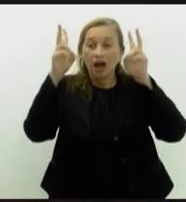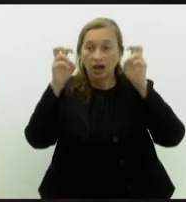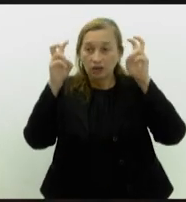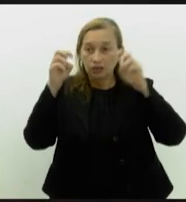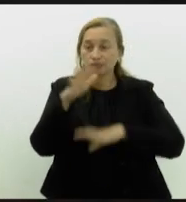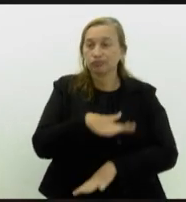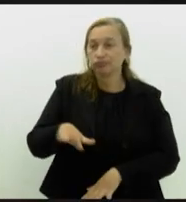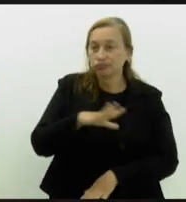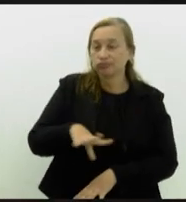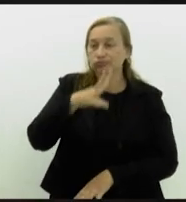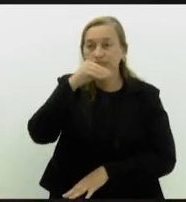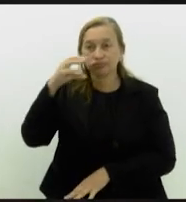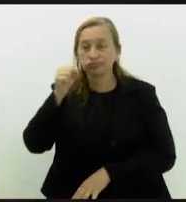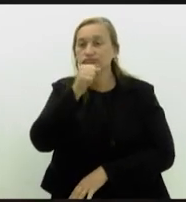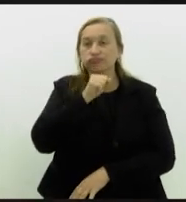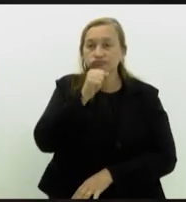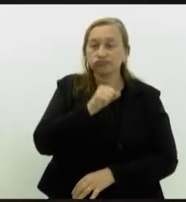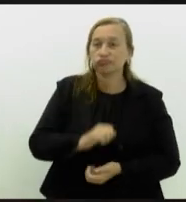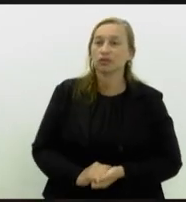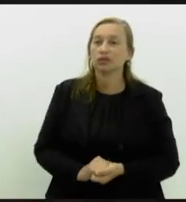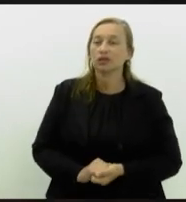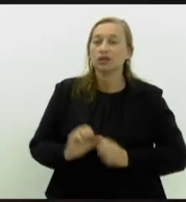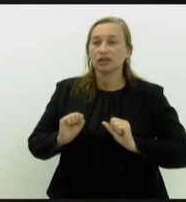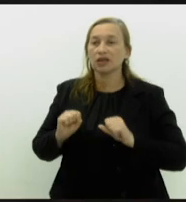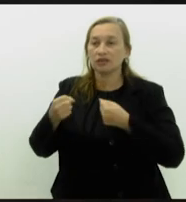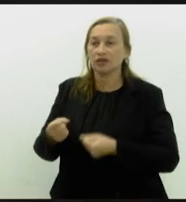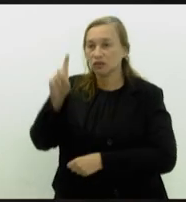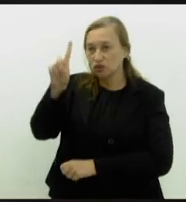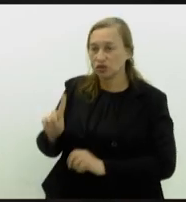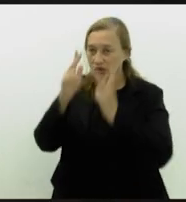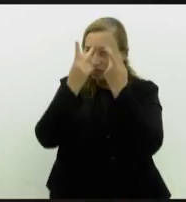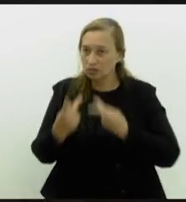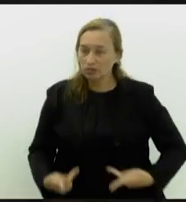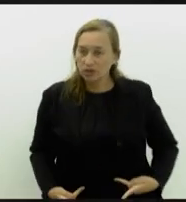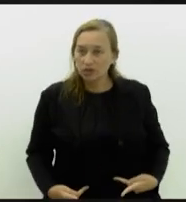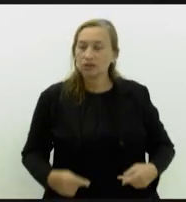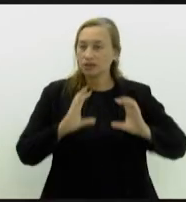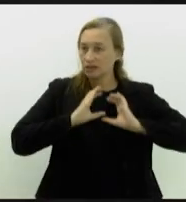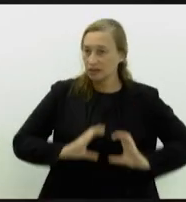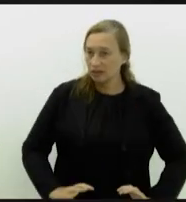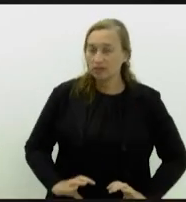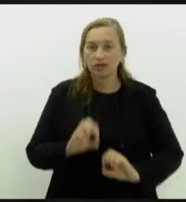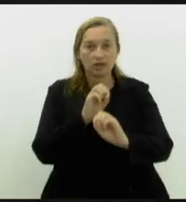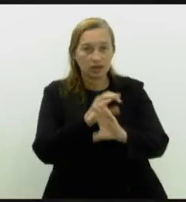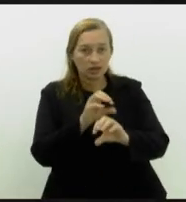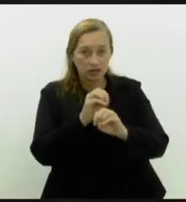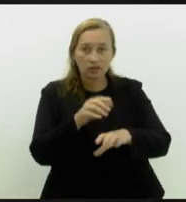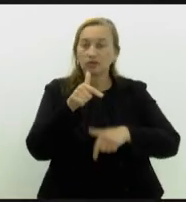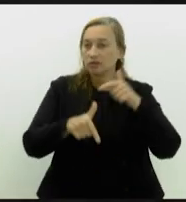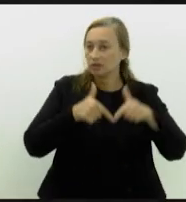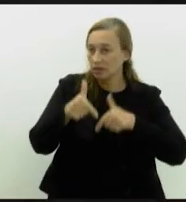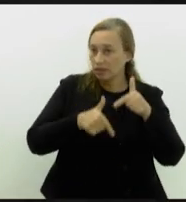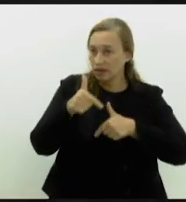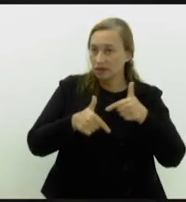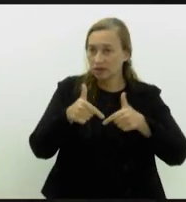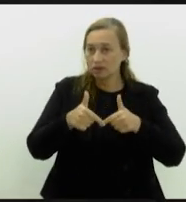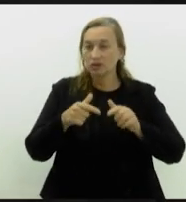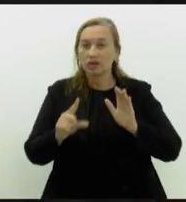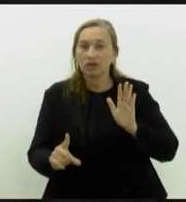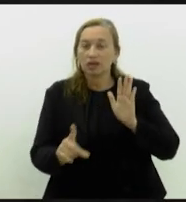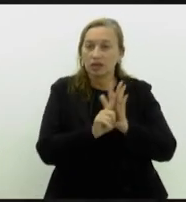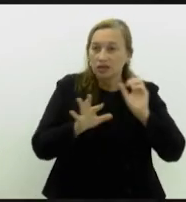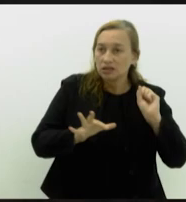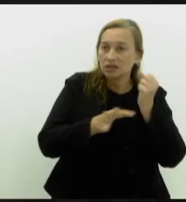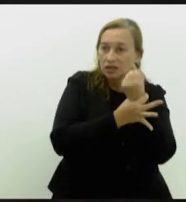Criança, Adolescente e Idoso, Defesa dos Direitos Humanos e Cidadania, Educação, de Trabalho, Legislação